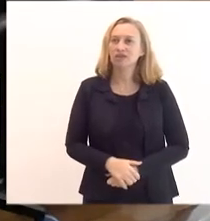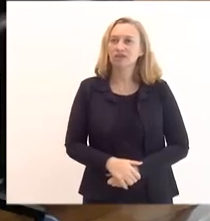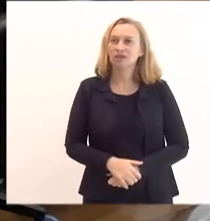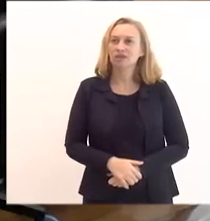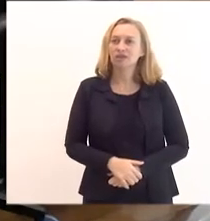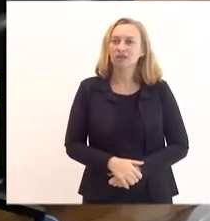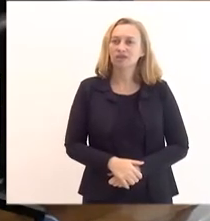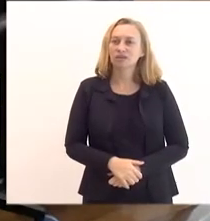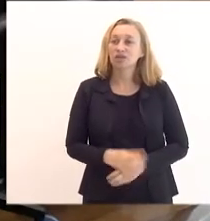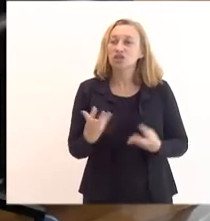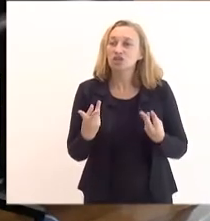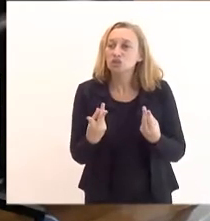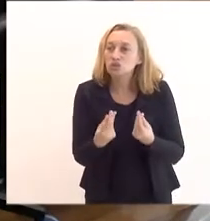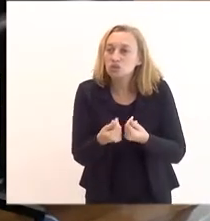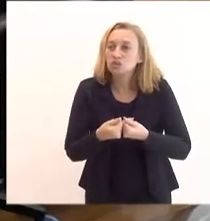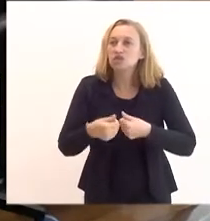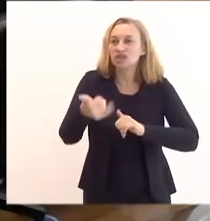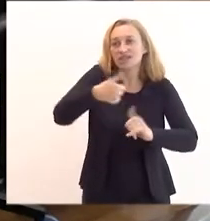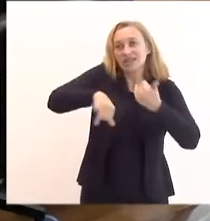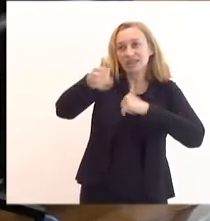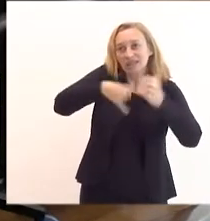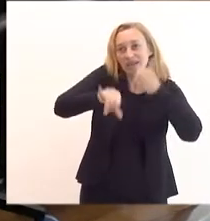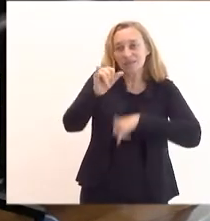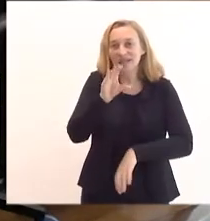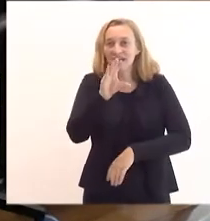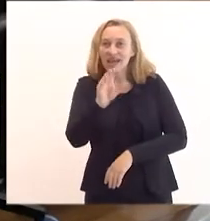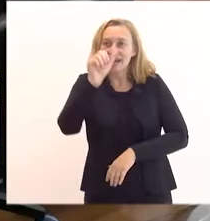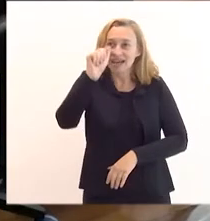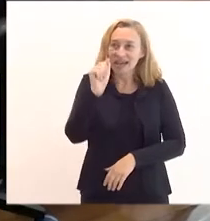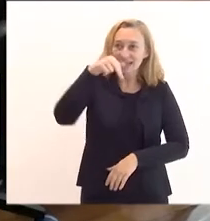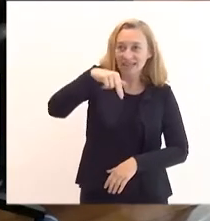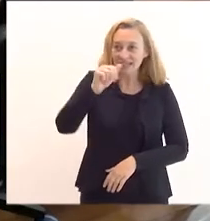as substâncias químicas derivadas da cannabis